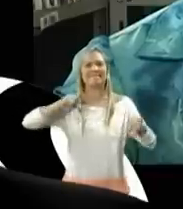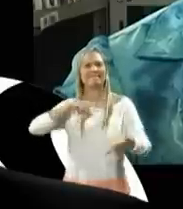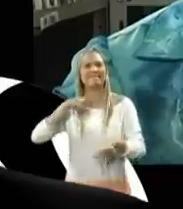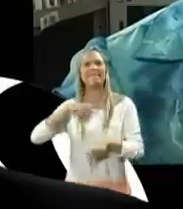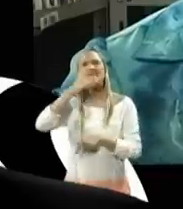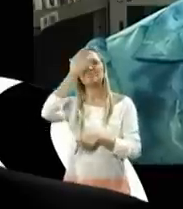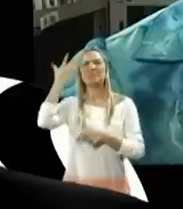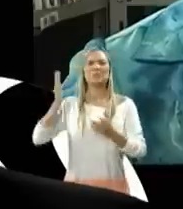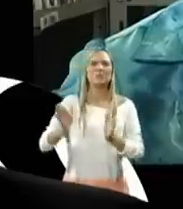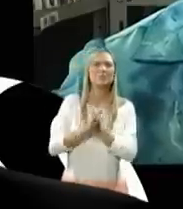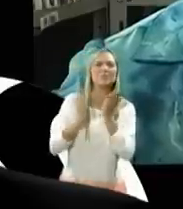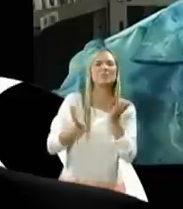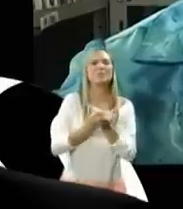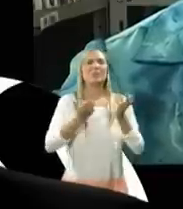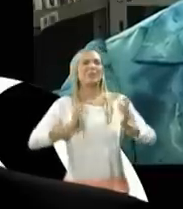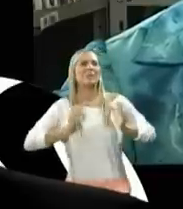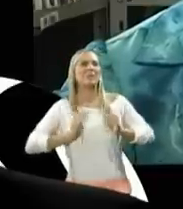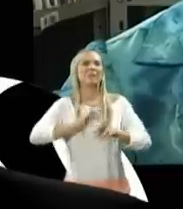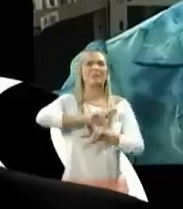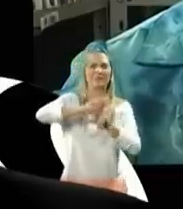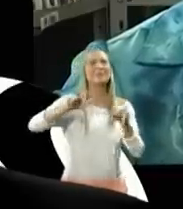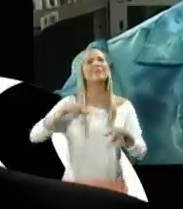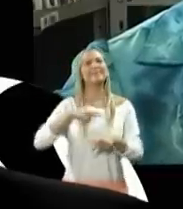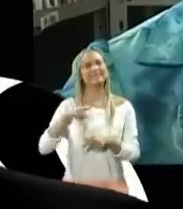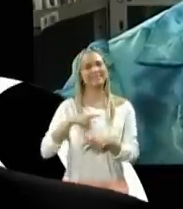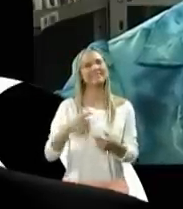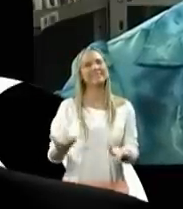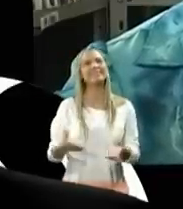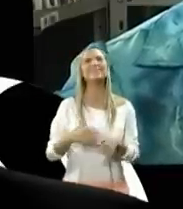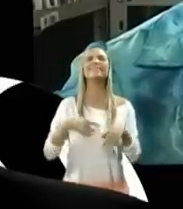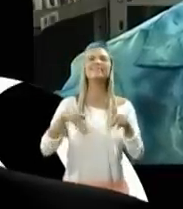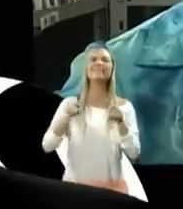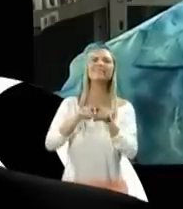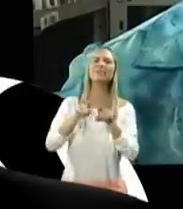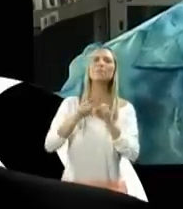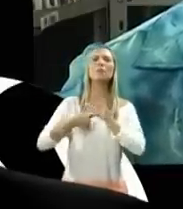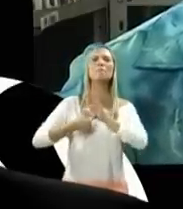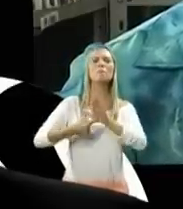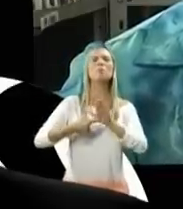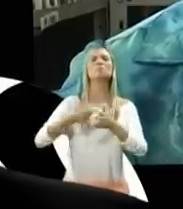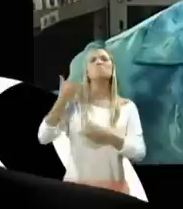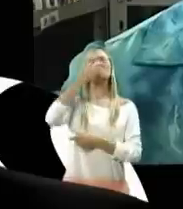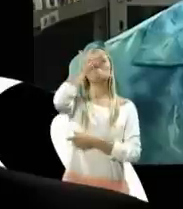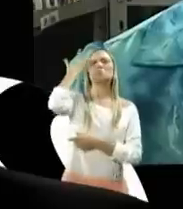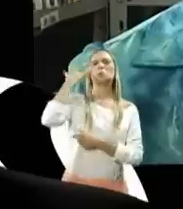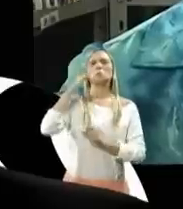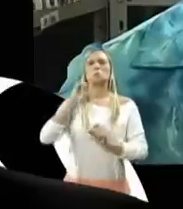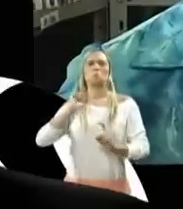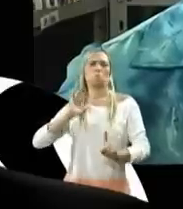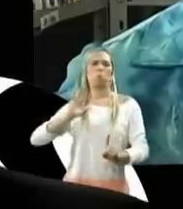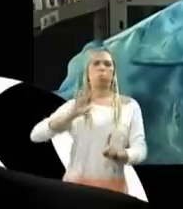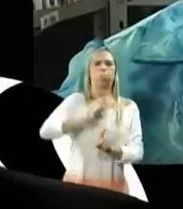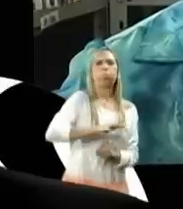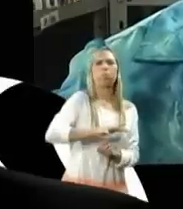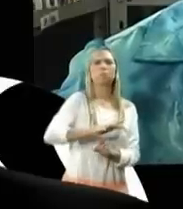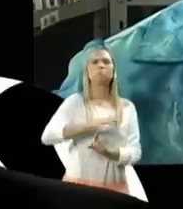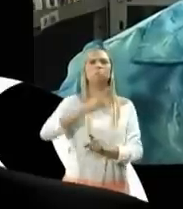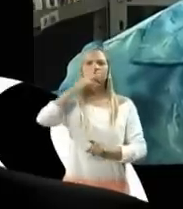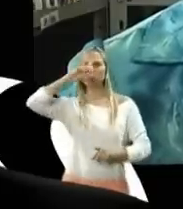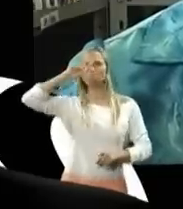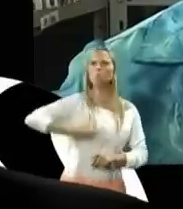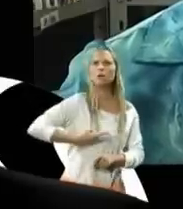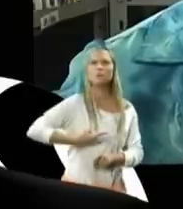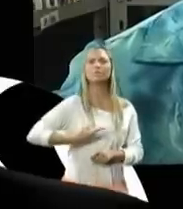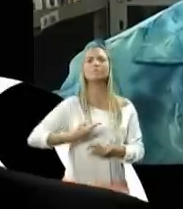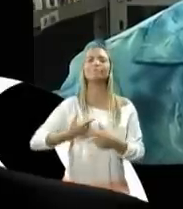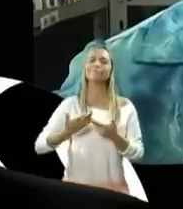decorre de um histórico, né, de relações de poder, de dominação, de